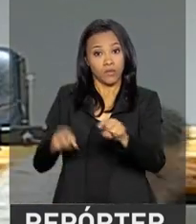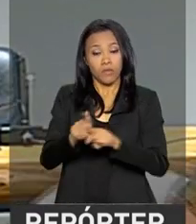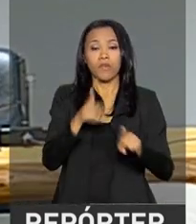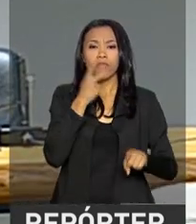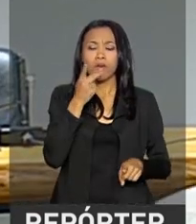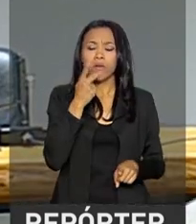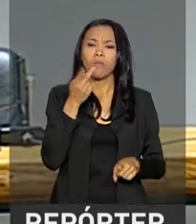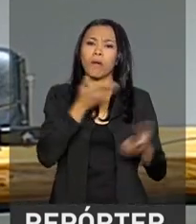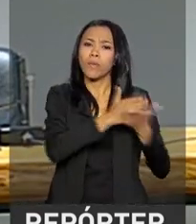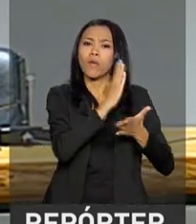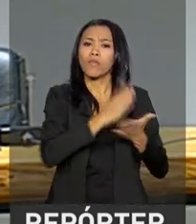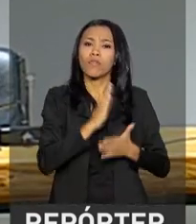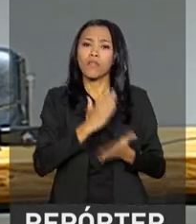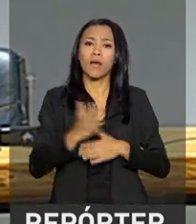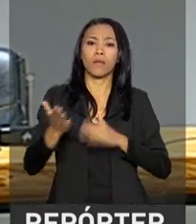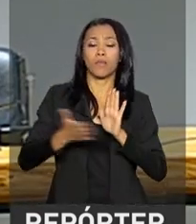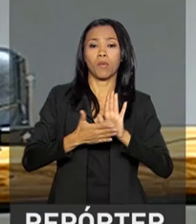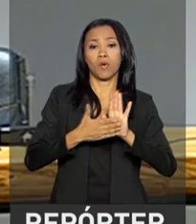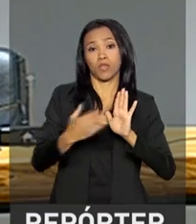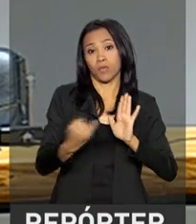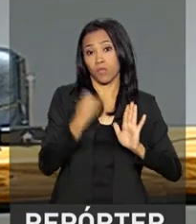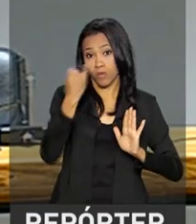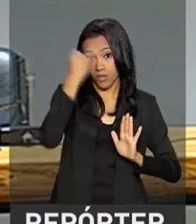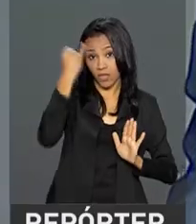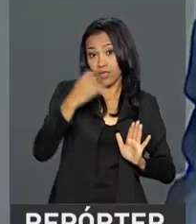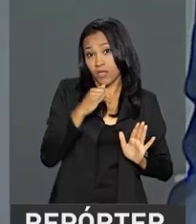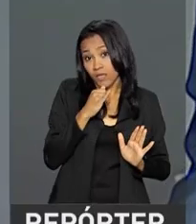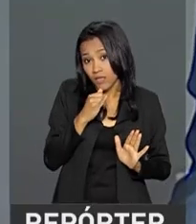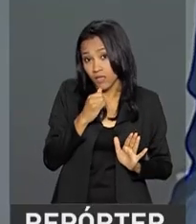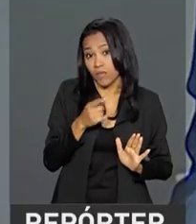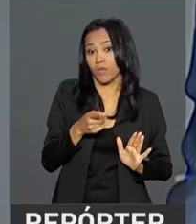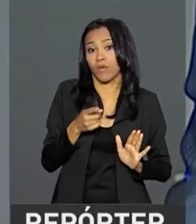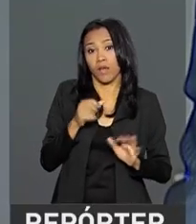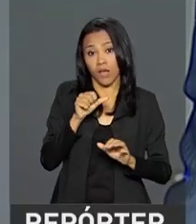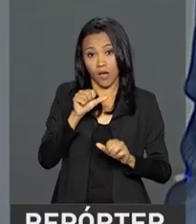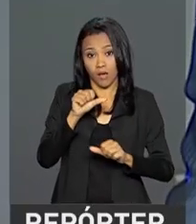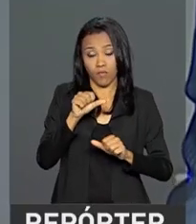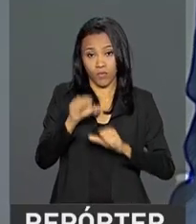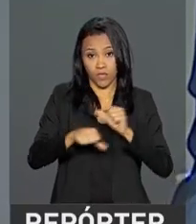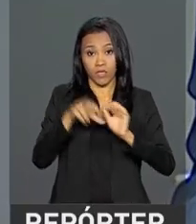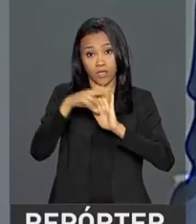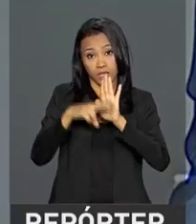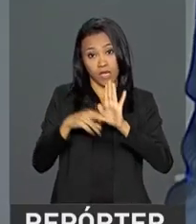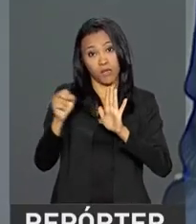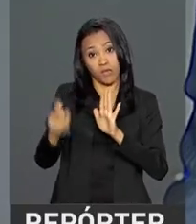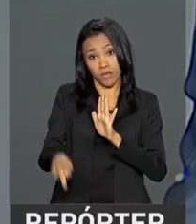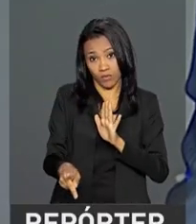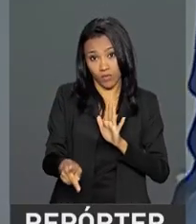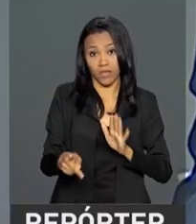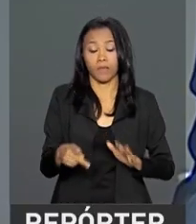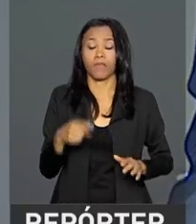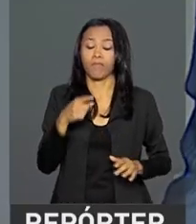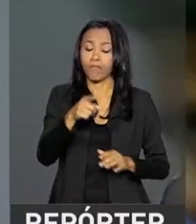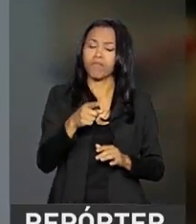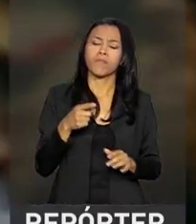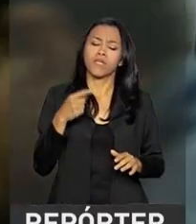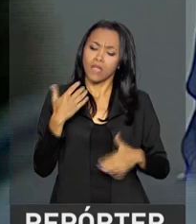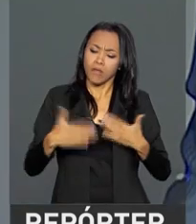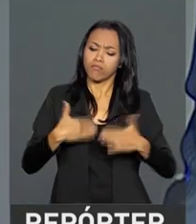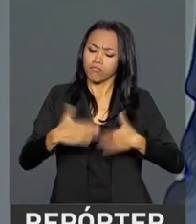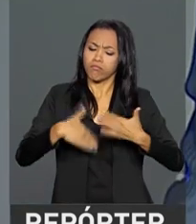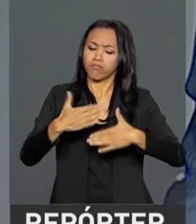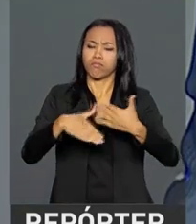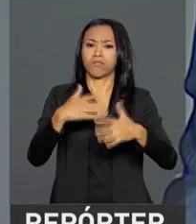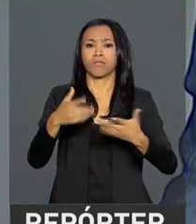importantes para a economia como a reforma da previdência o brasil está se recuperando a economia está crescendo empregos estão sendo